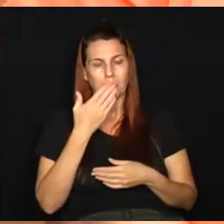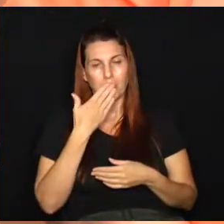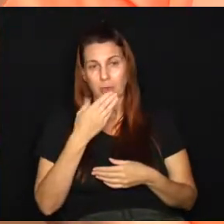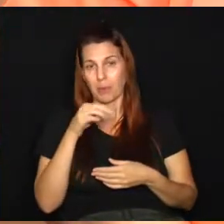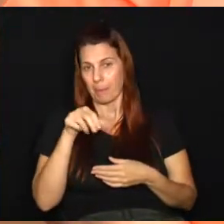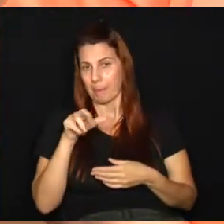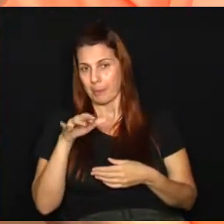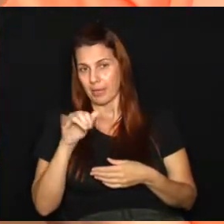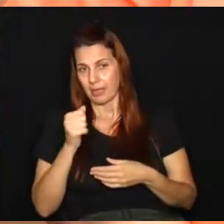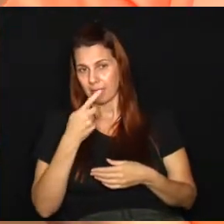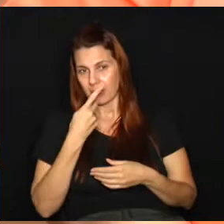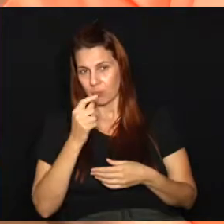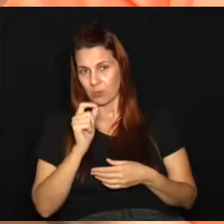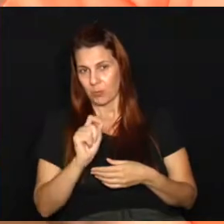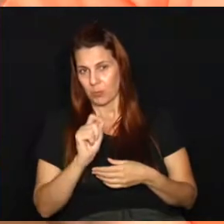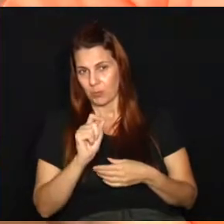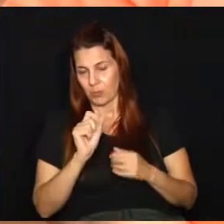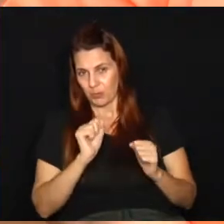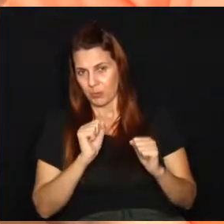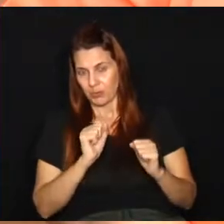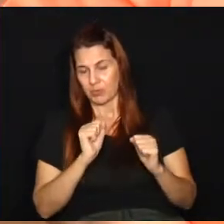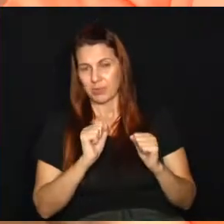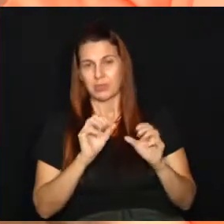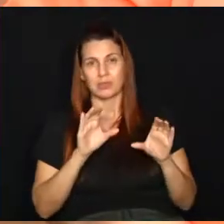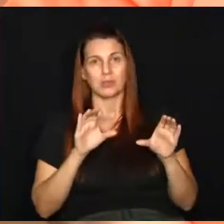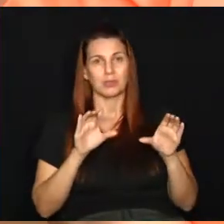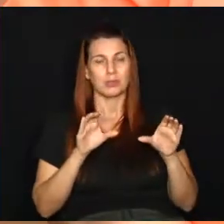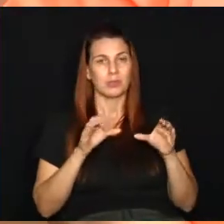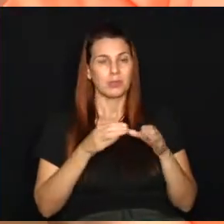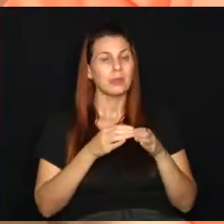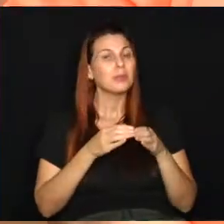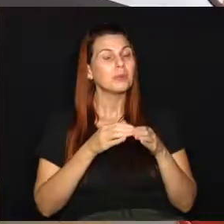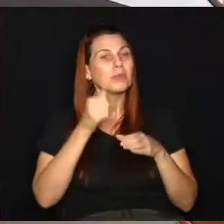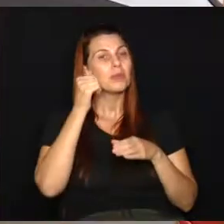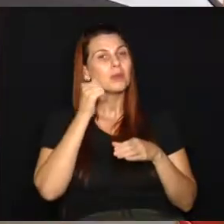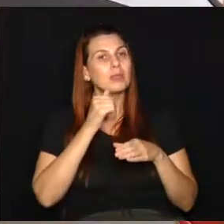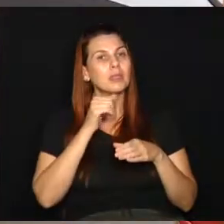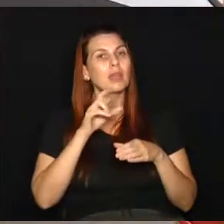Maria? Maria, do coletivo feminista Rosa Lilás.